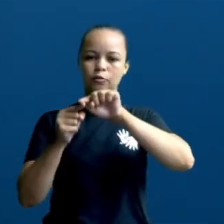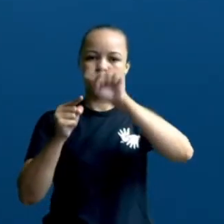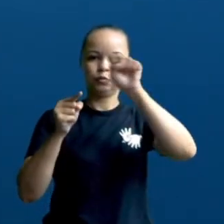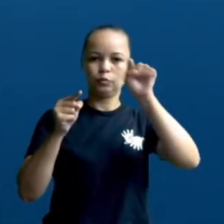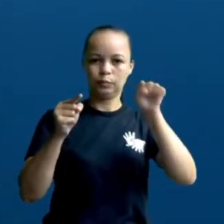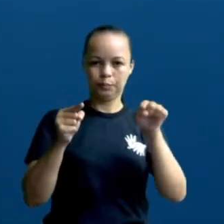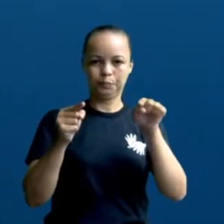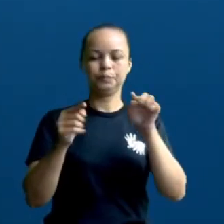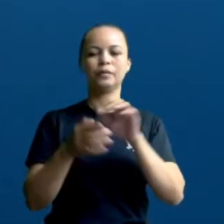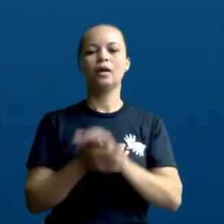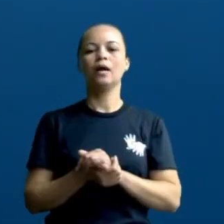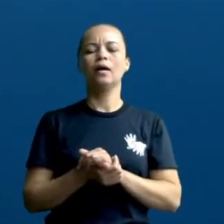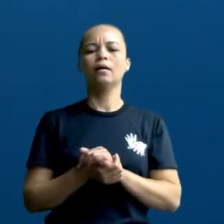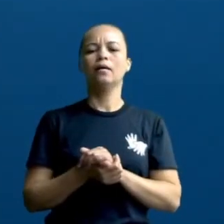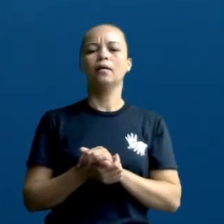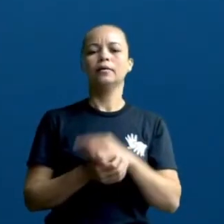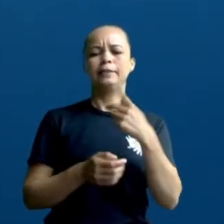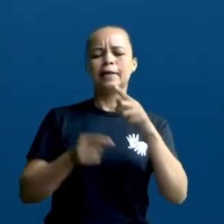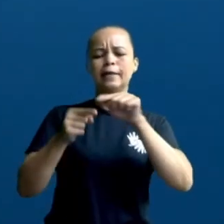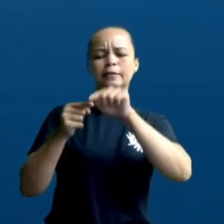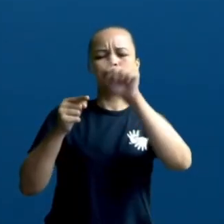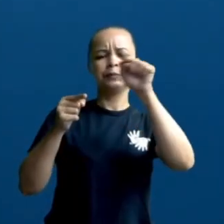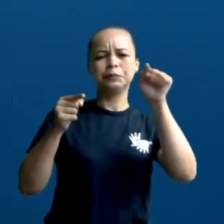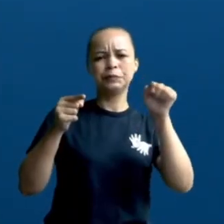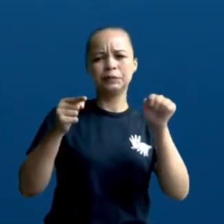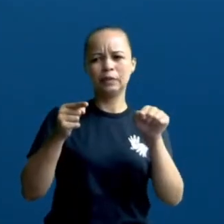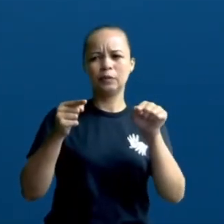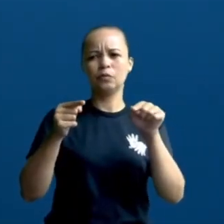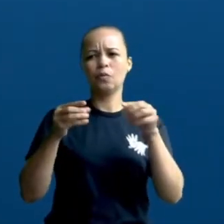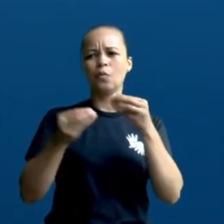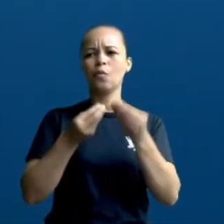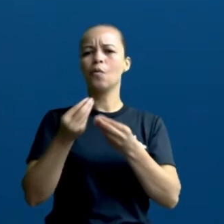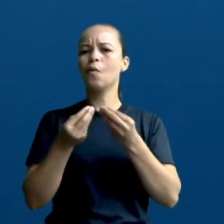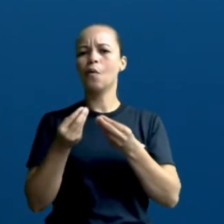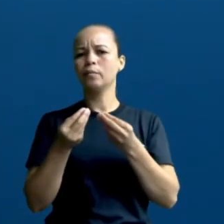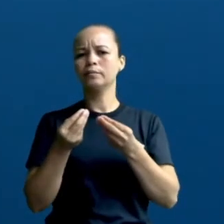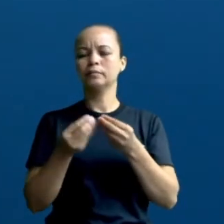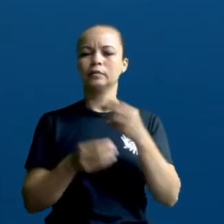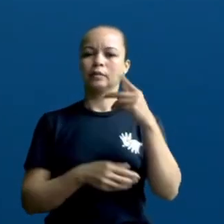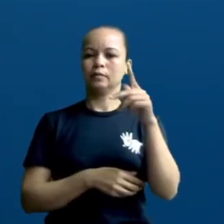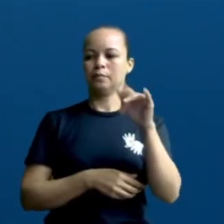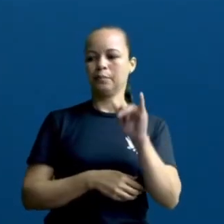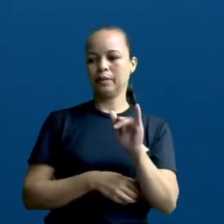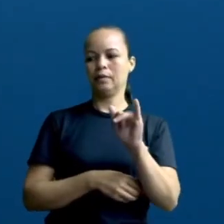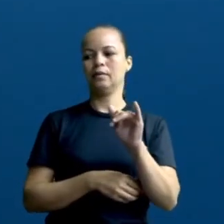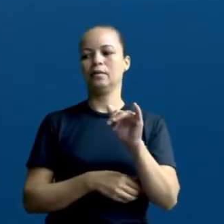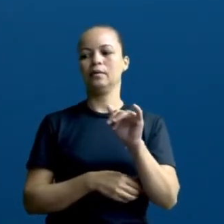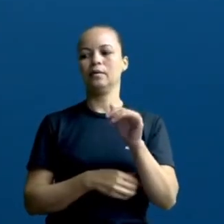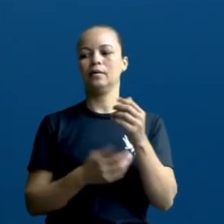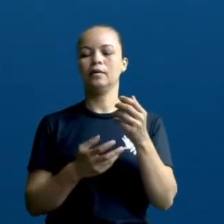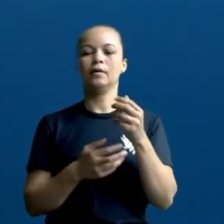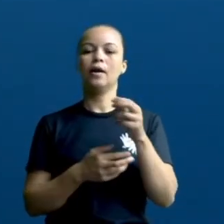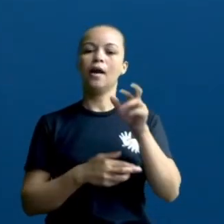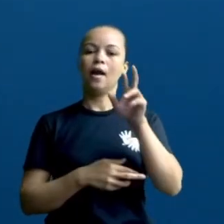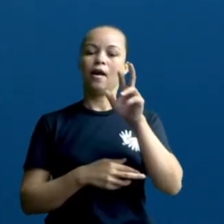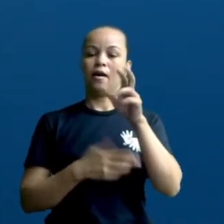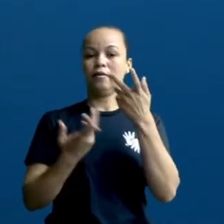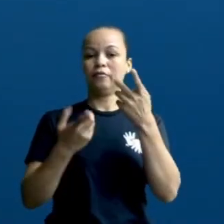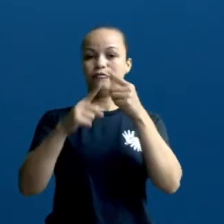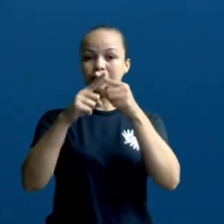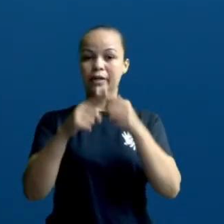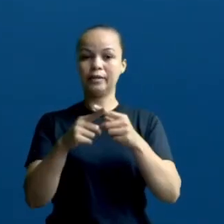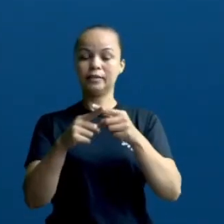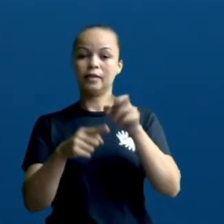certo? Na área do círculo, gente, ó, qual é a fórmula? Π vezes R ao